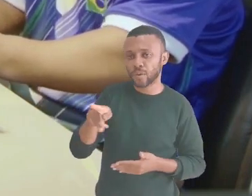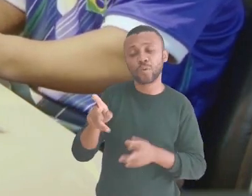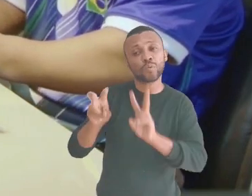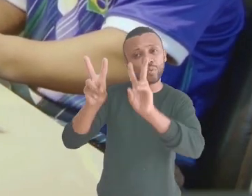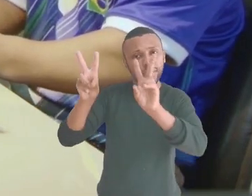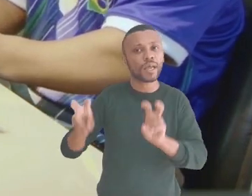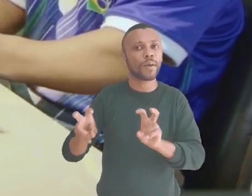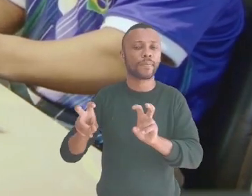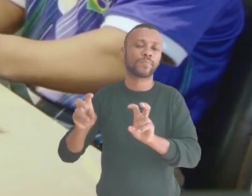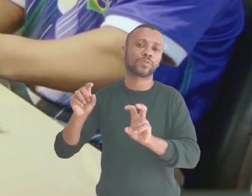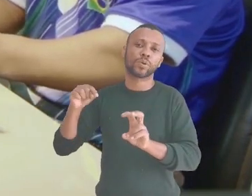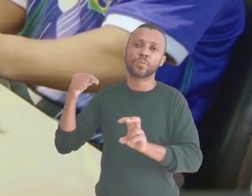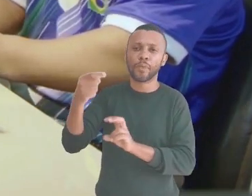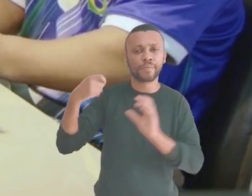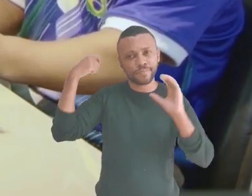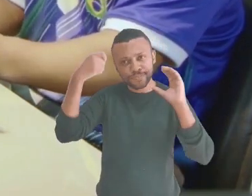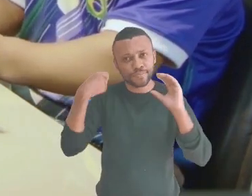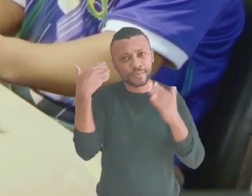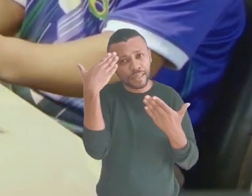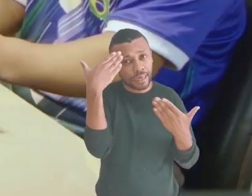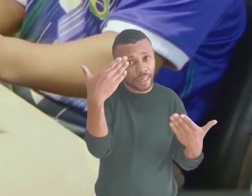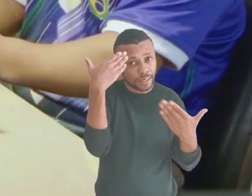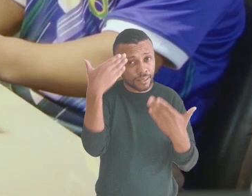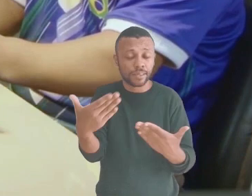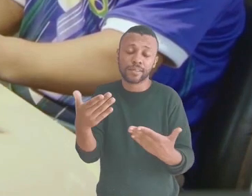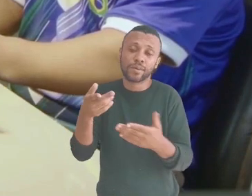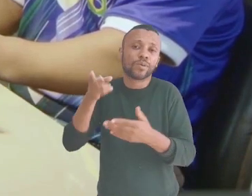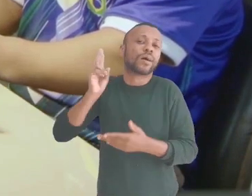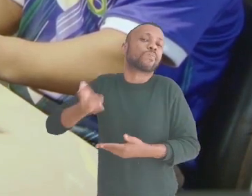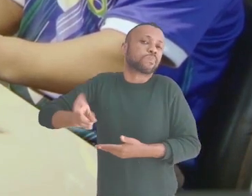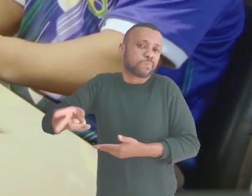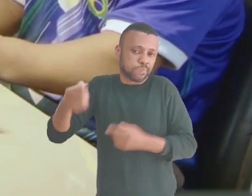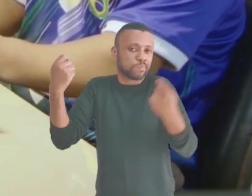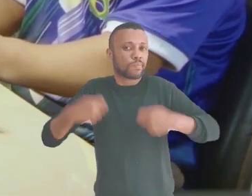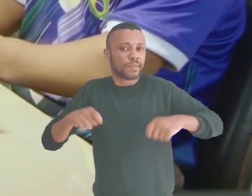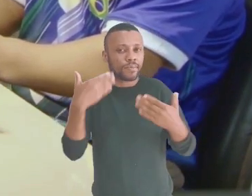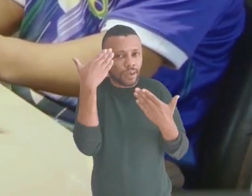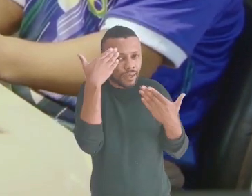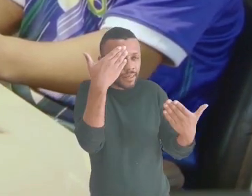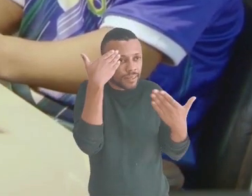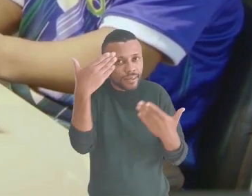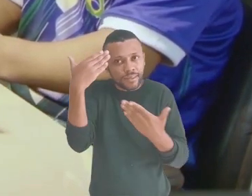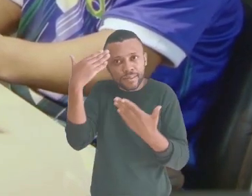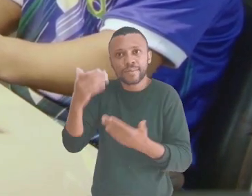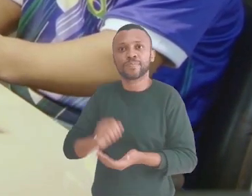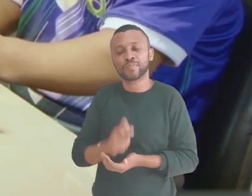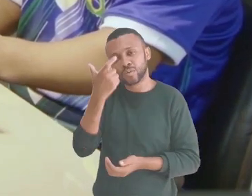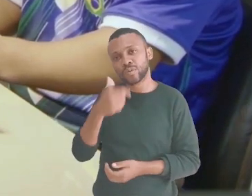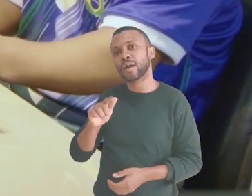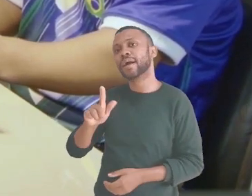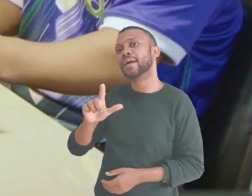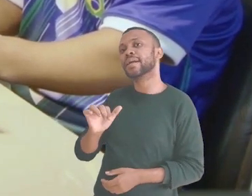nosso próximo podcast. Agradecimentos, eu sempre tenho que fazer agradecimentos, tá? Relatando, sou eu, Gleison